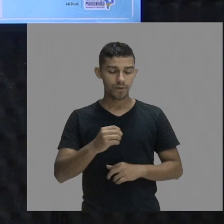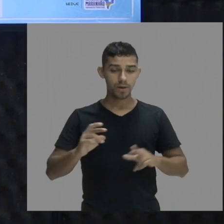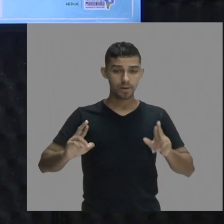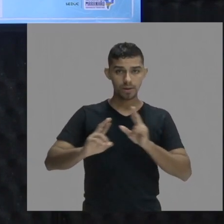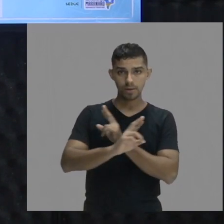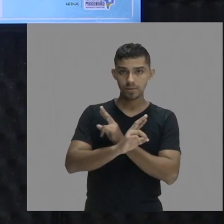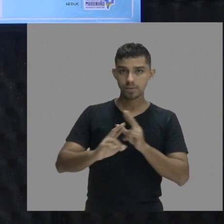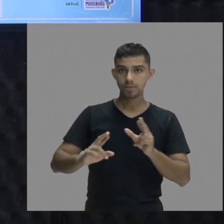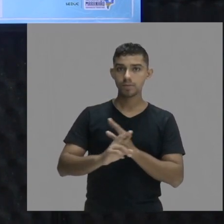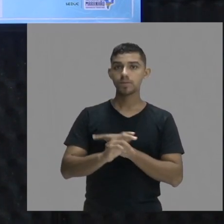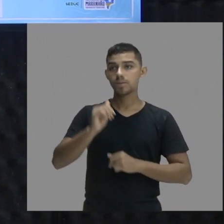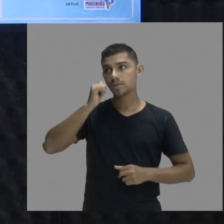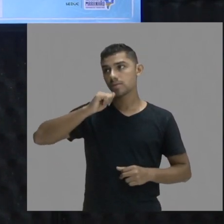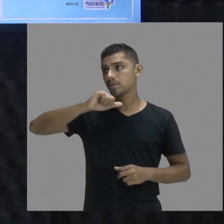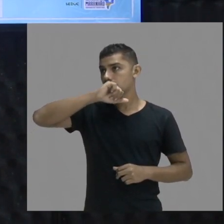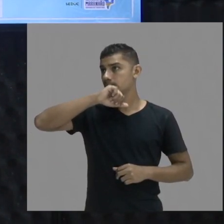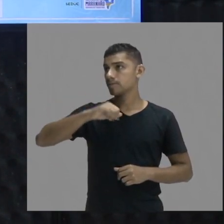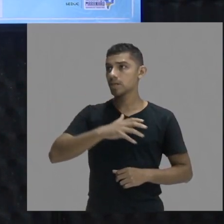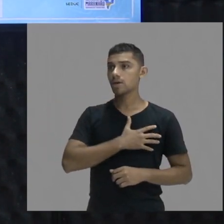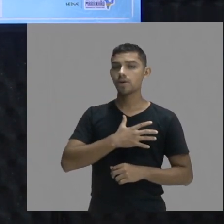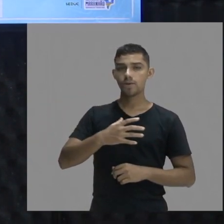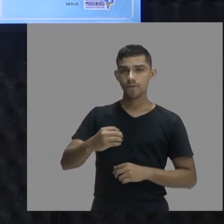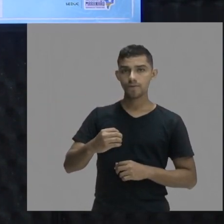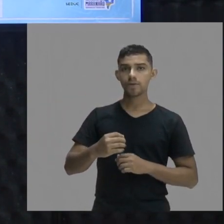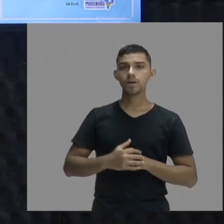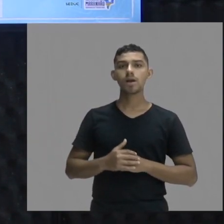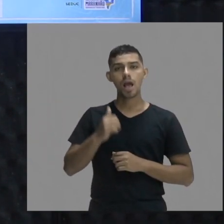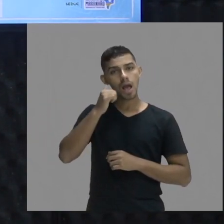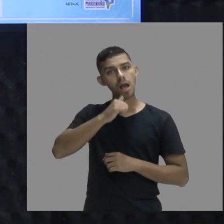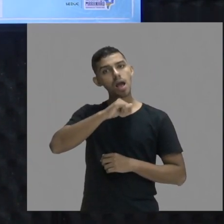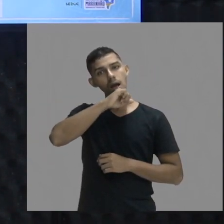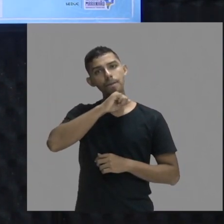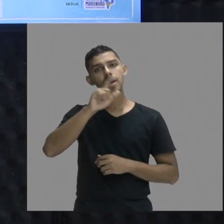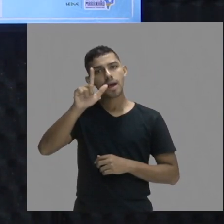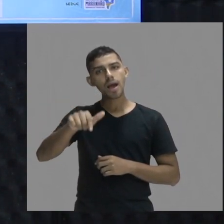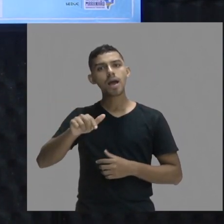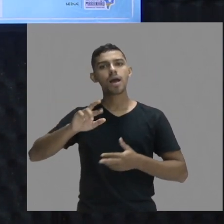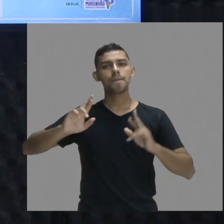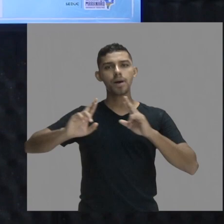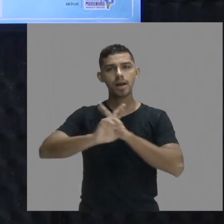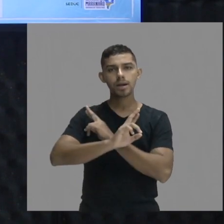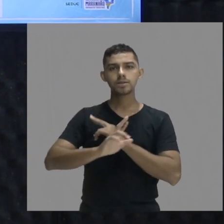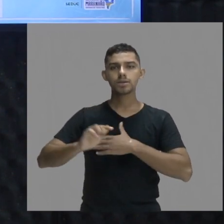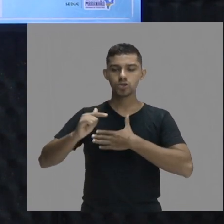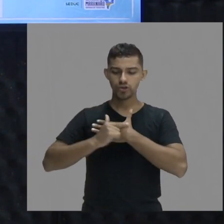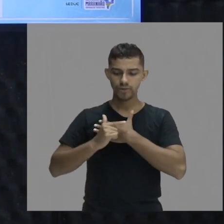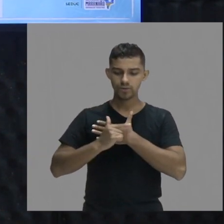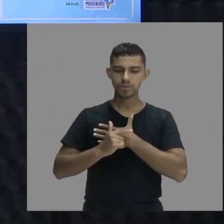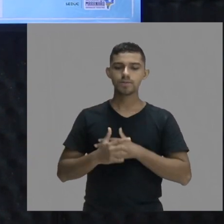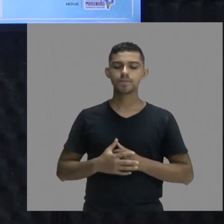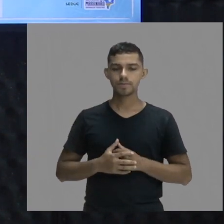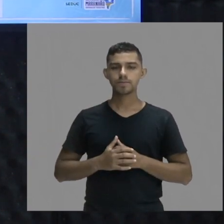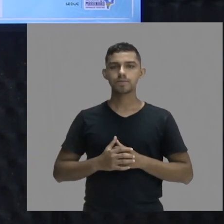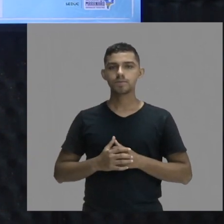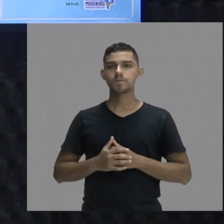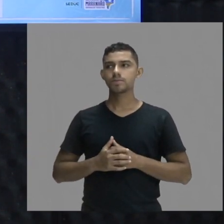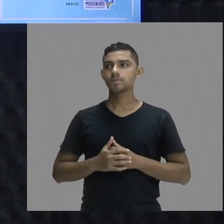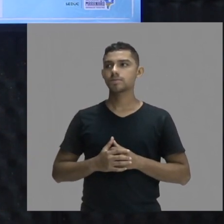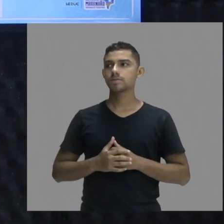essa relação que associa o filho à sua mãe, ela é sim uma relação de função. Essa aí